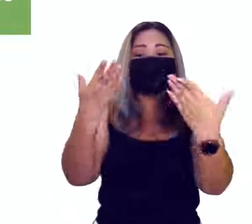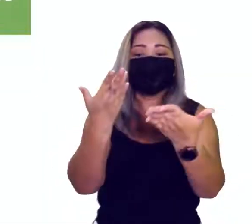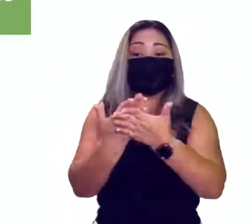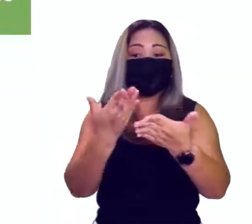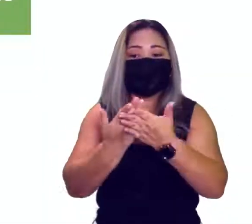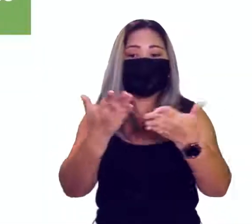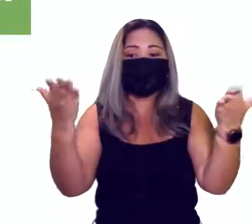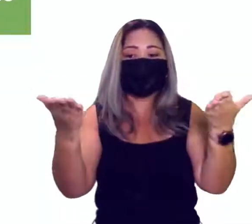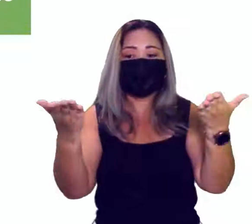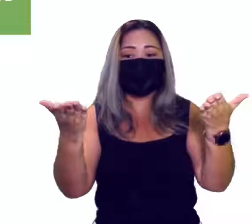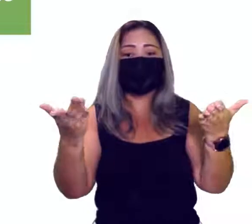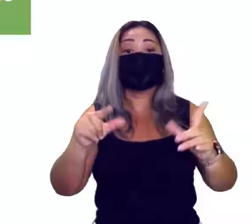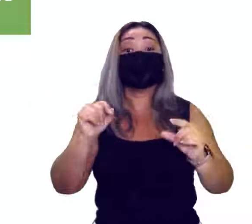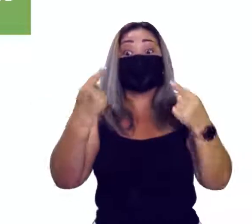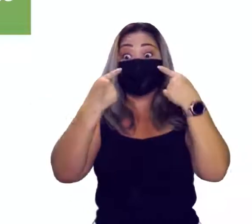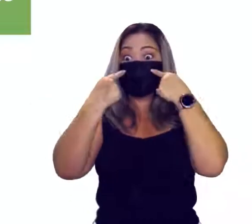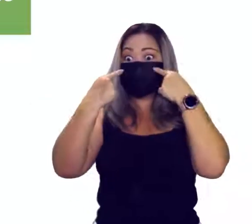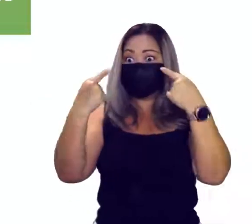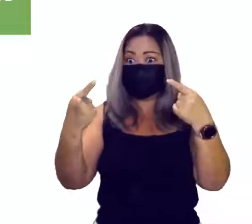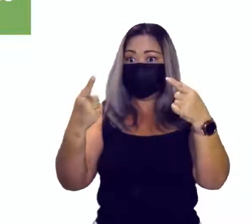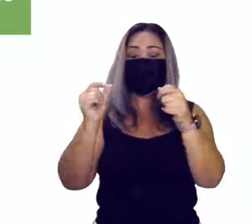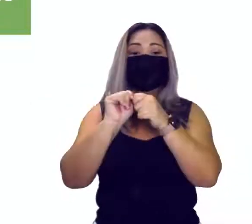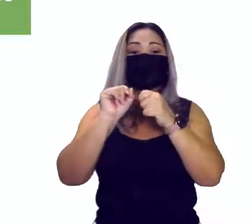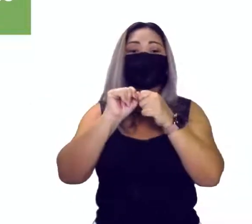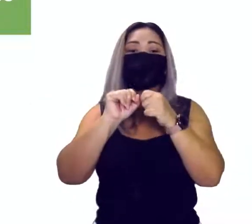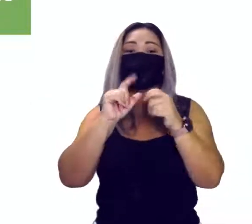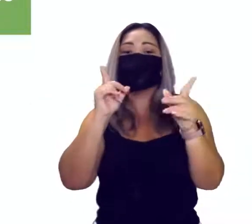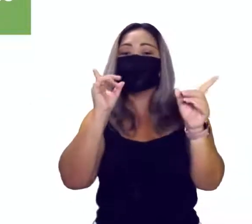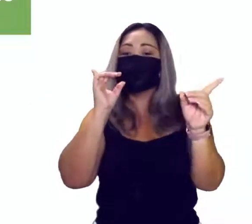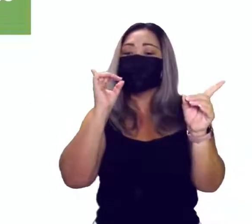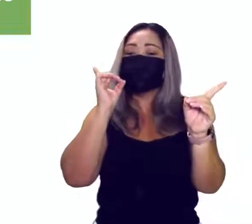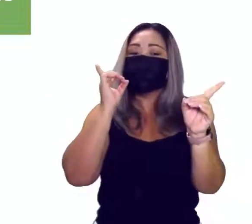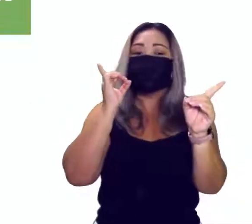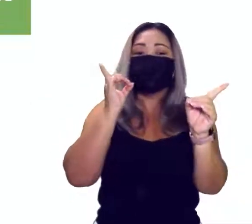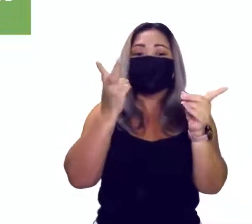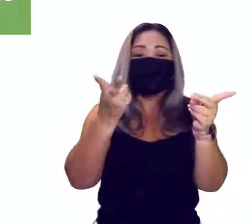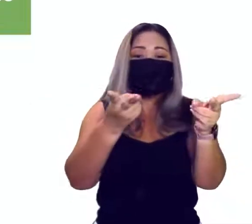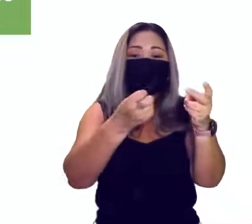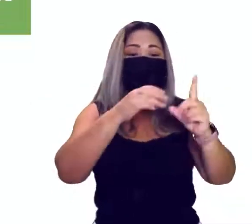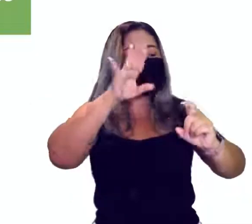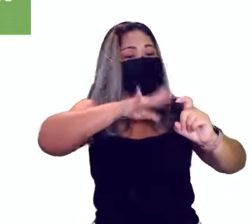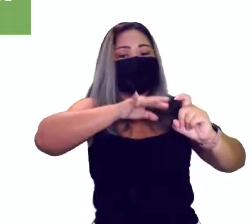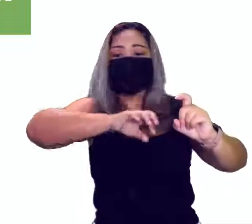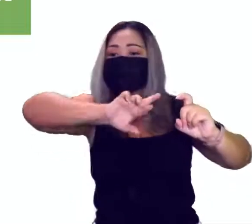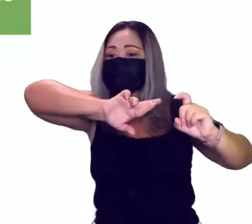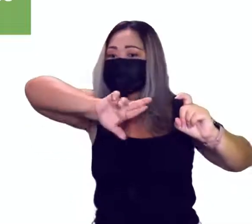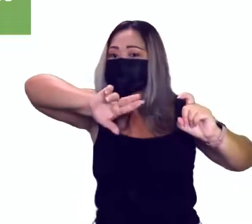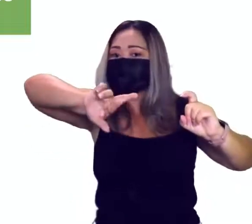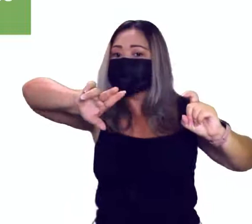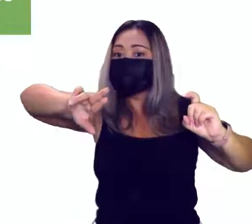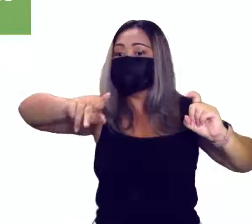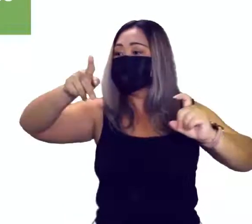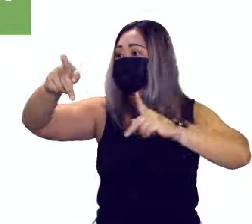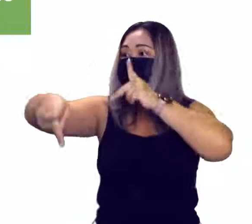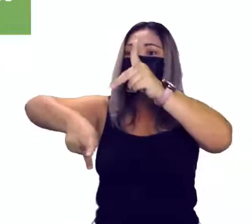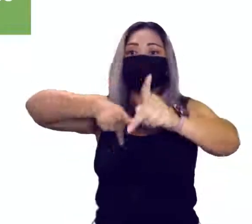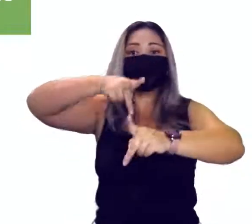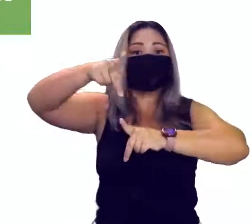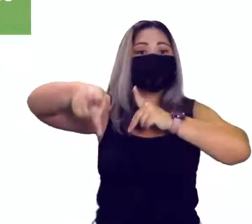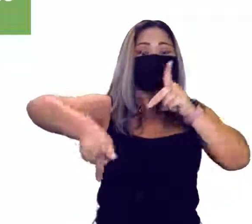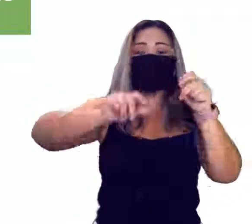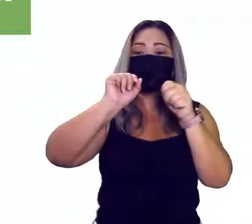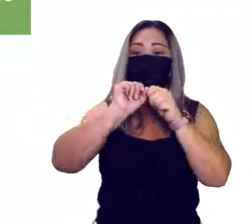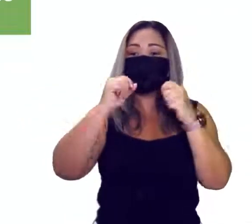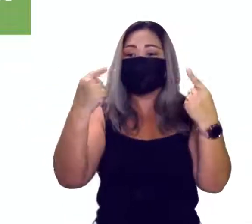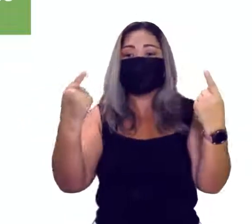hoje. Veja bem, gente. Identificar mitos diversos, né, dos diversos povos, a fim